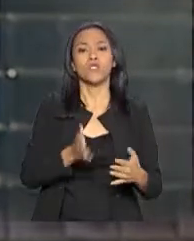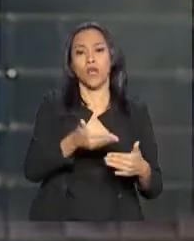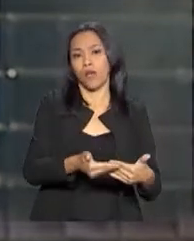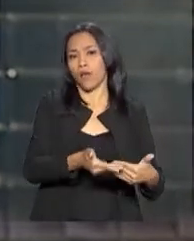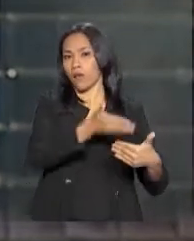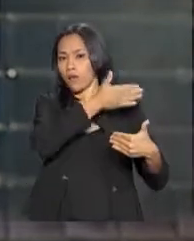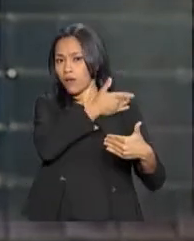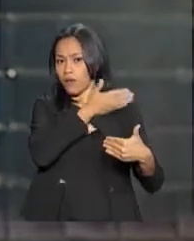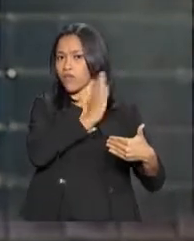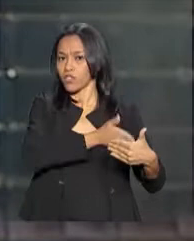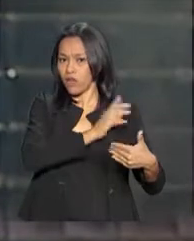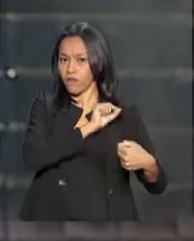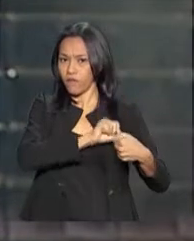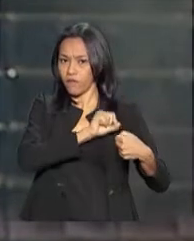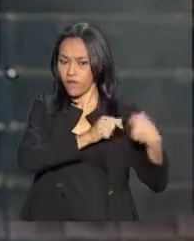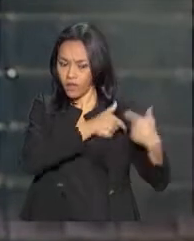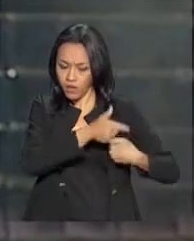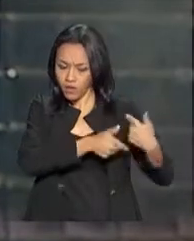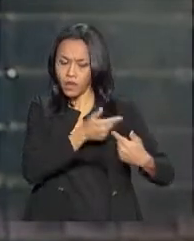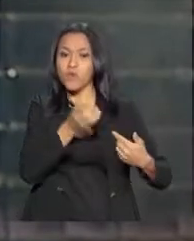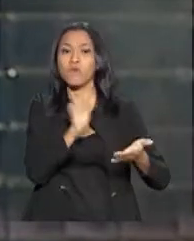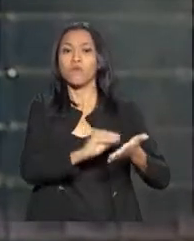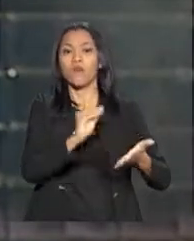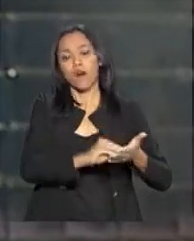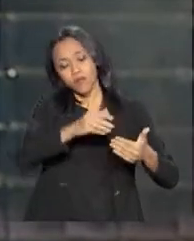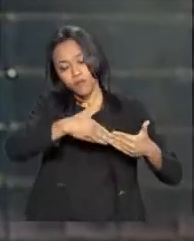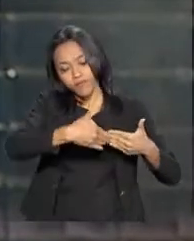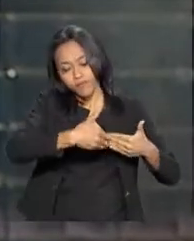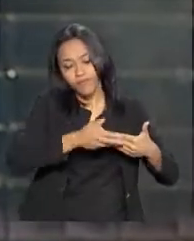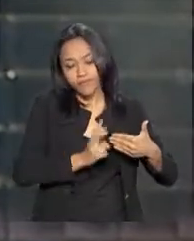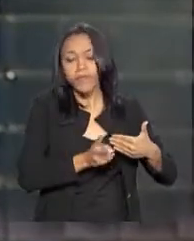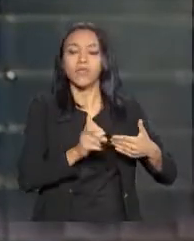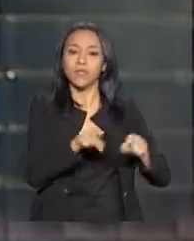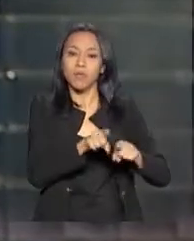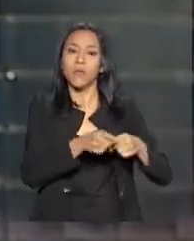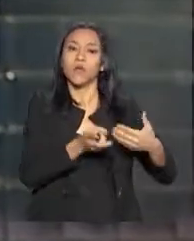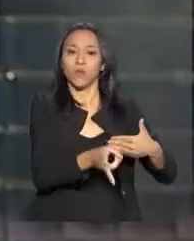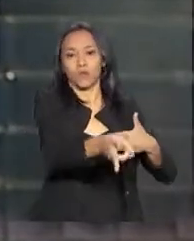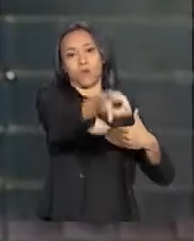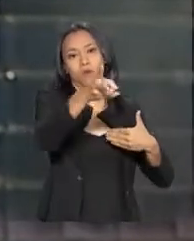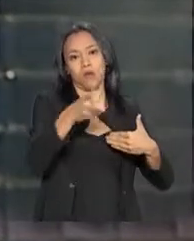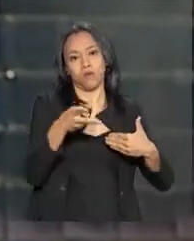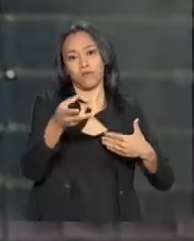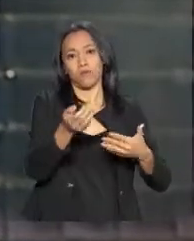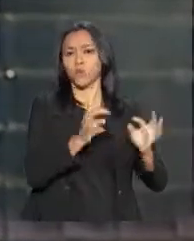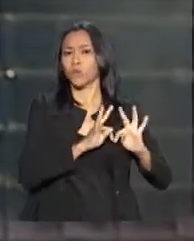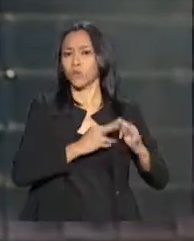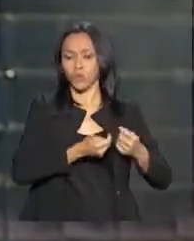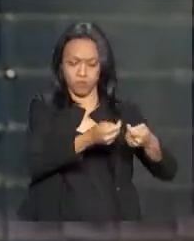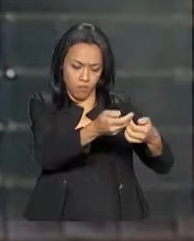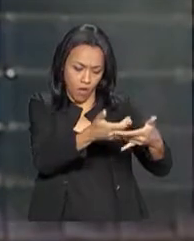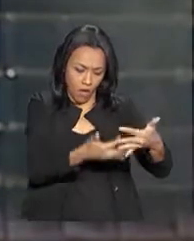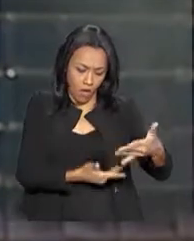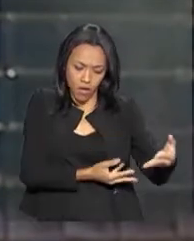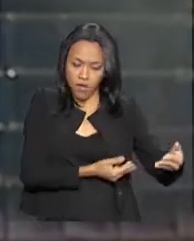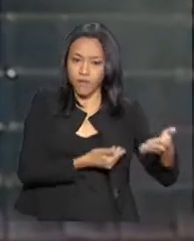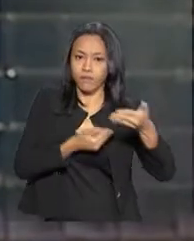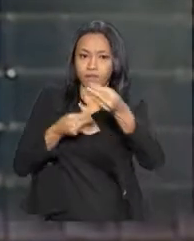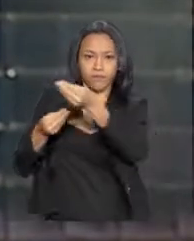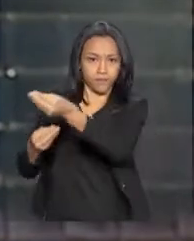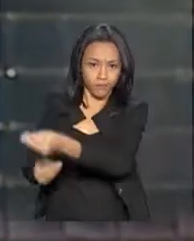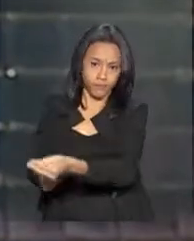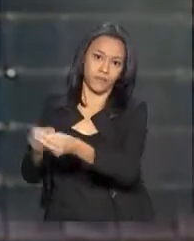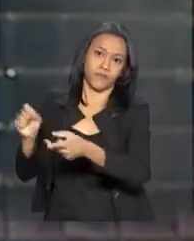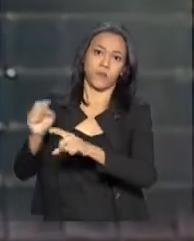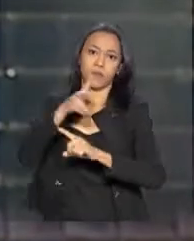e o que ainda deve ser feito continuar a ser feita especialmente no plano econômico é preciso